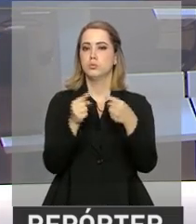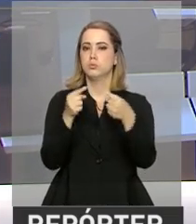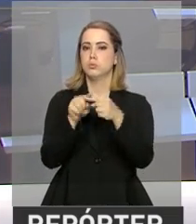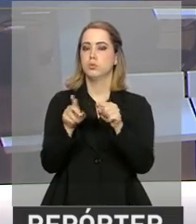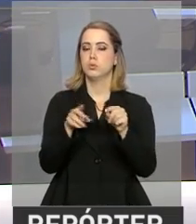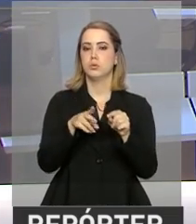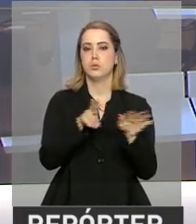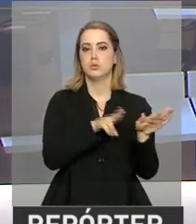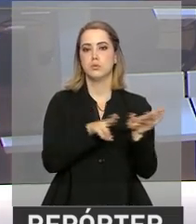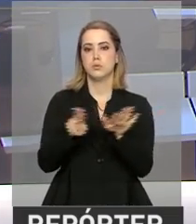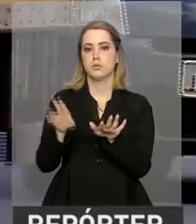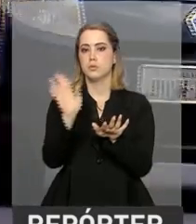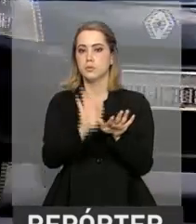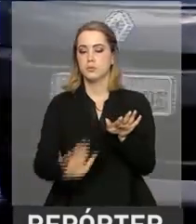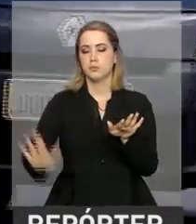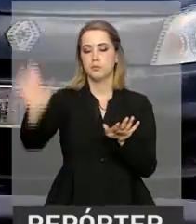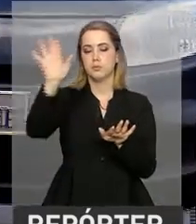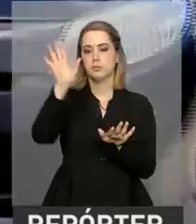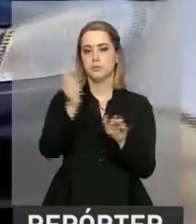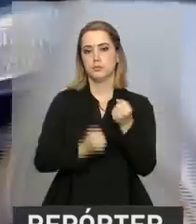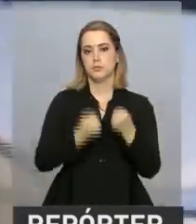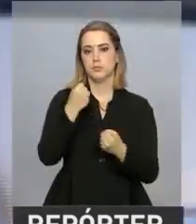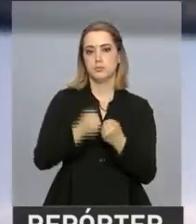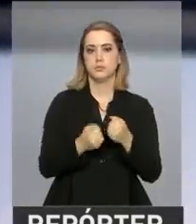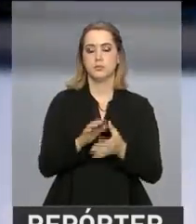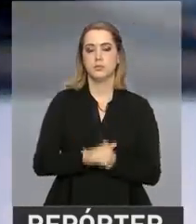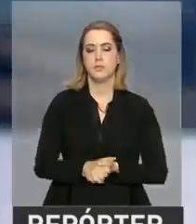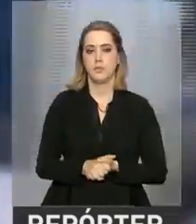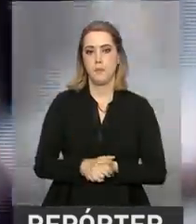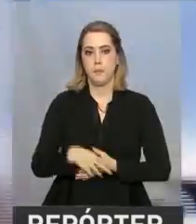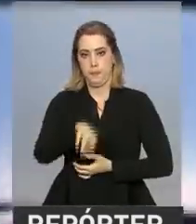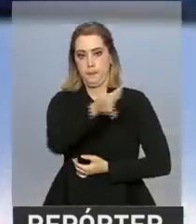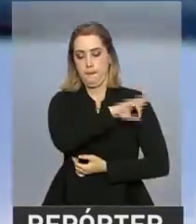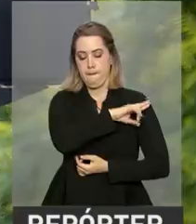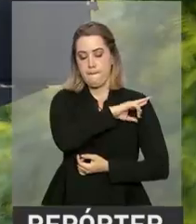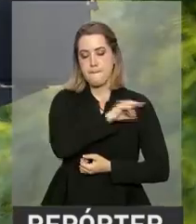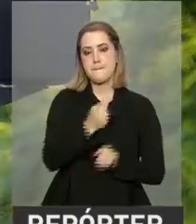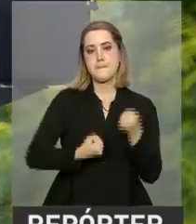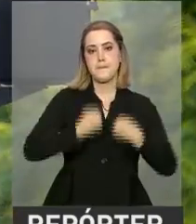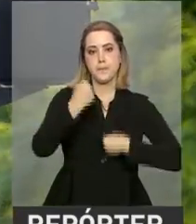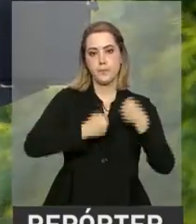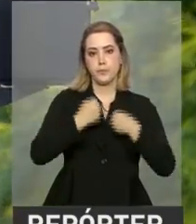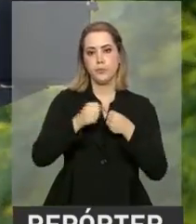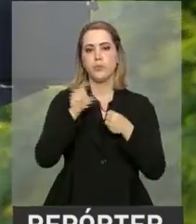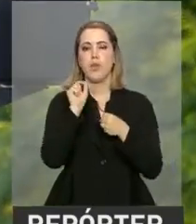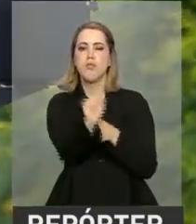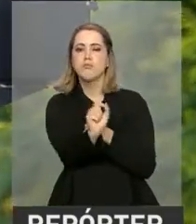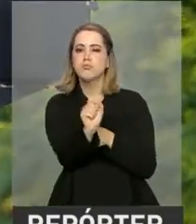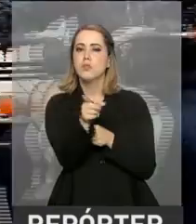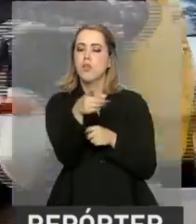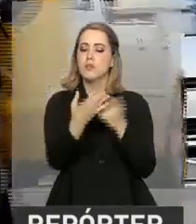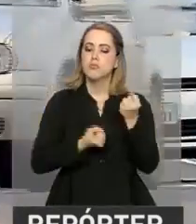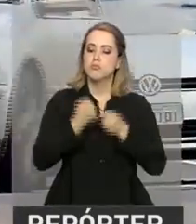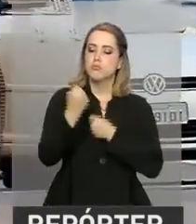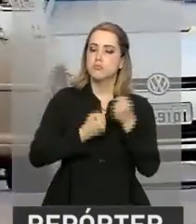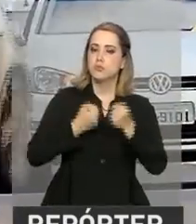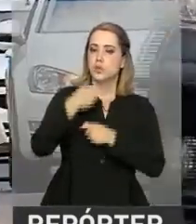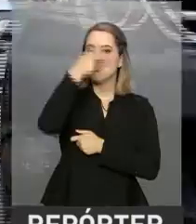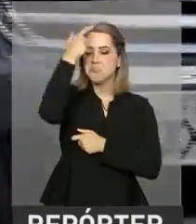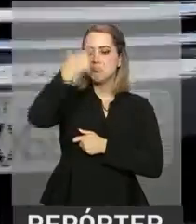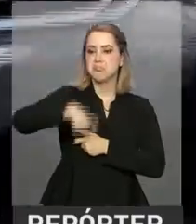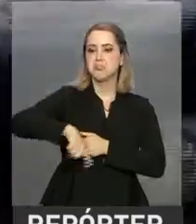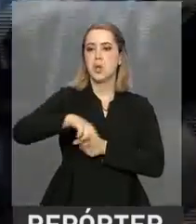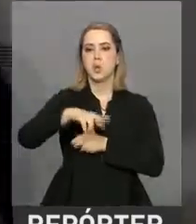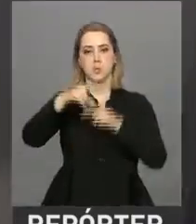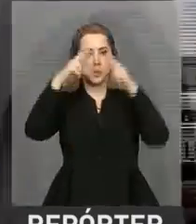semana nacional do trânsito responsabilidade no trânsito será que na hora de dirigir os motoristas